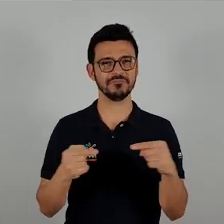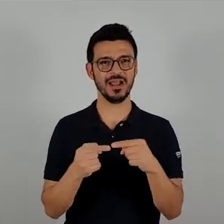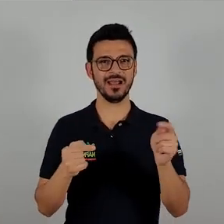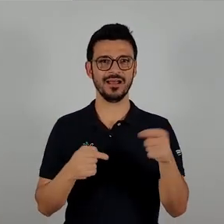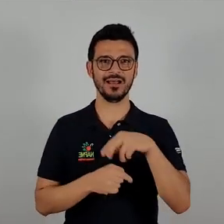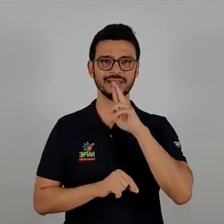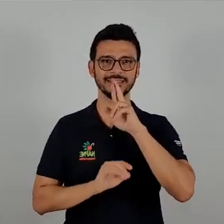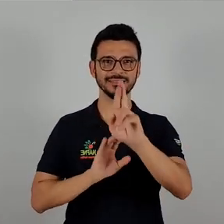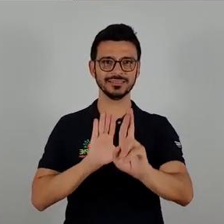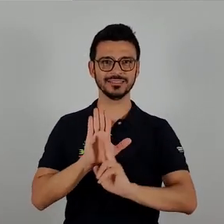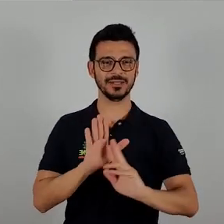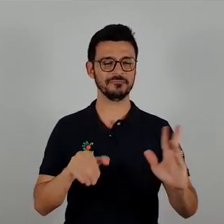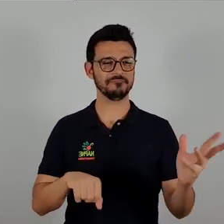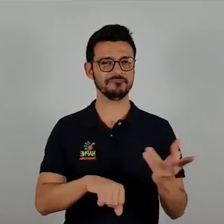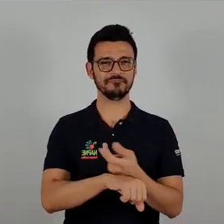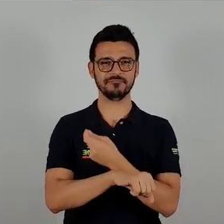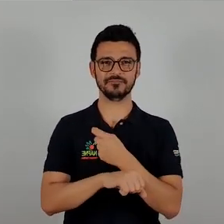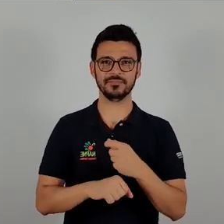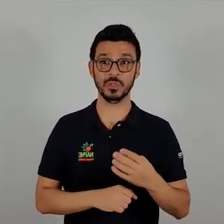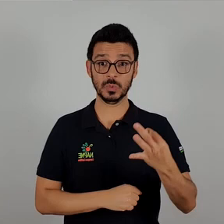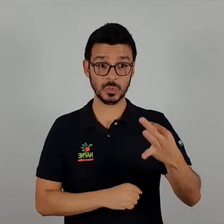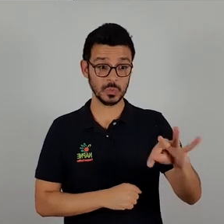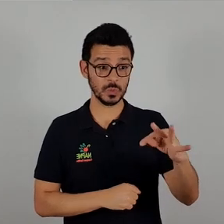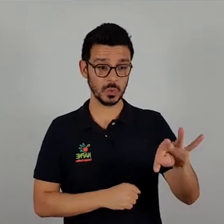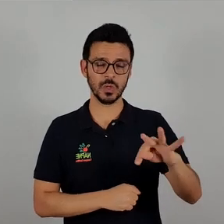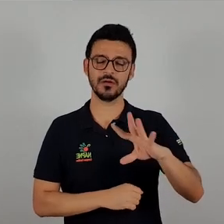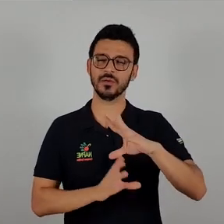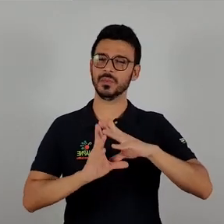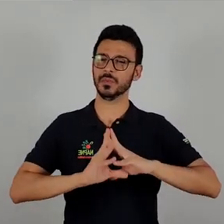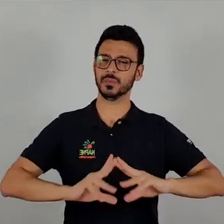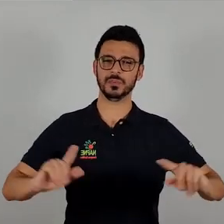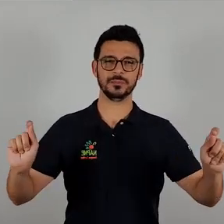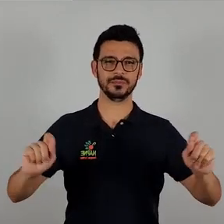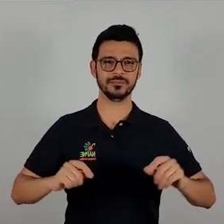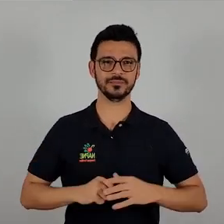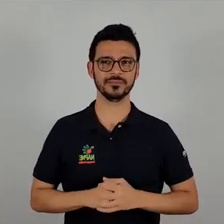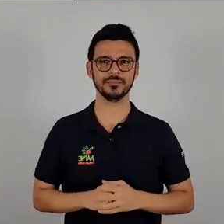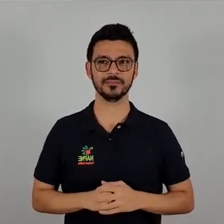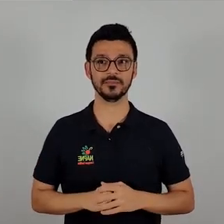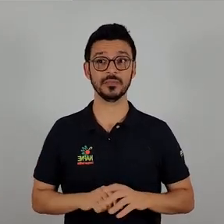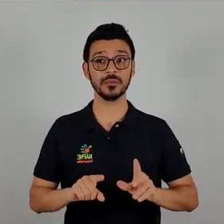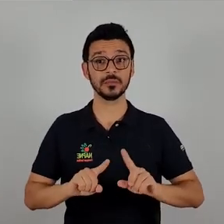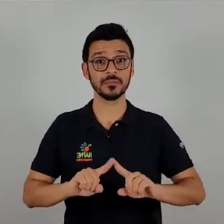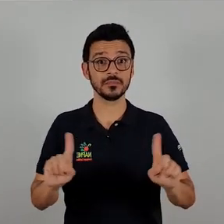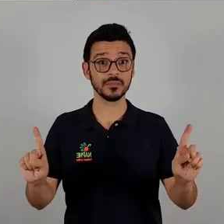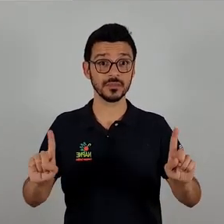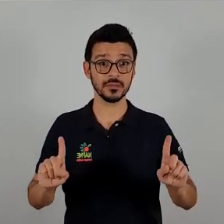Vamos falar uns casinhos clínicos aí, né, para aproveitar o nosso tempo, embora a gente começou um pouquinho depois ali, mas vamos tentar encerrar no horário.